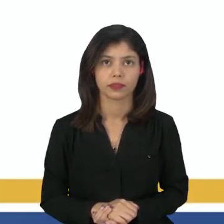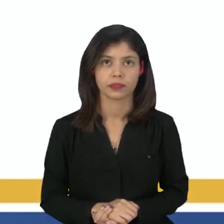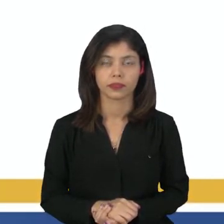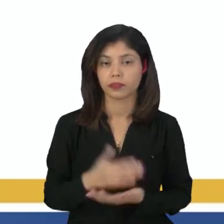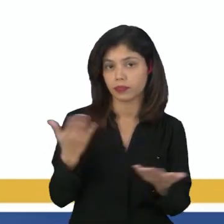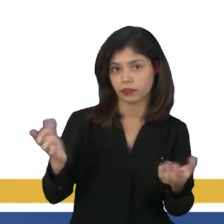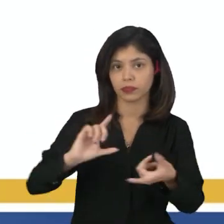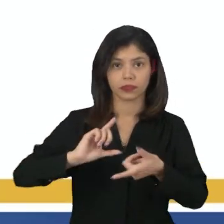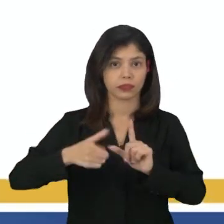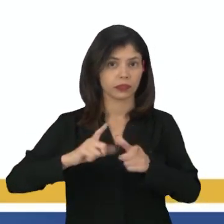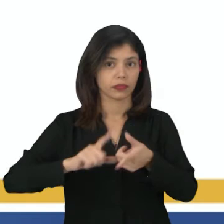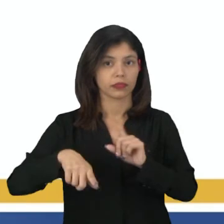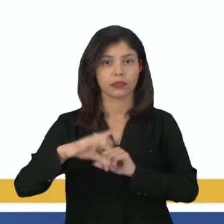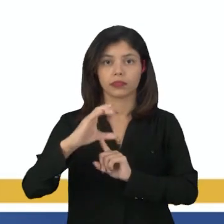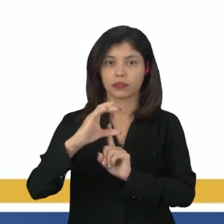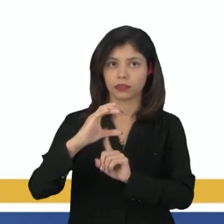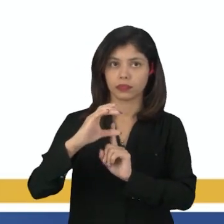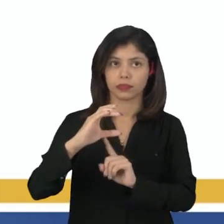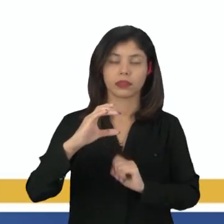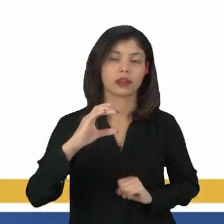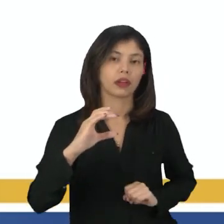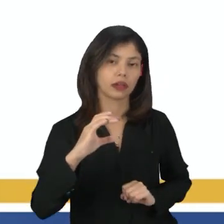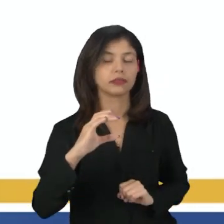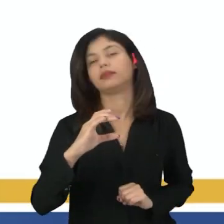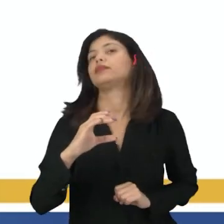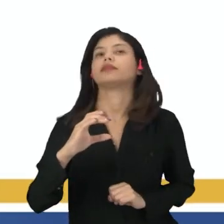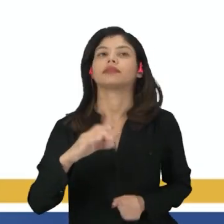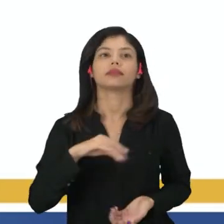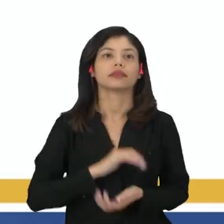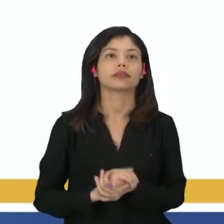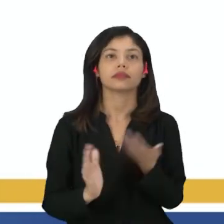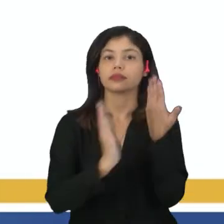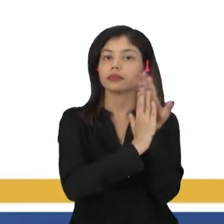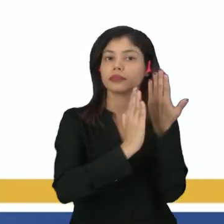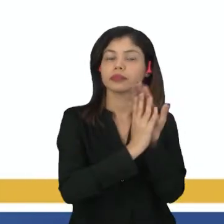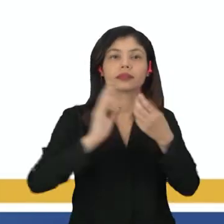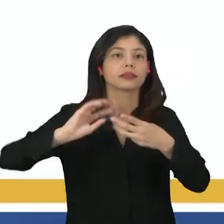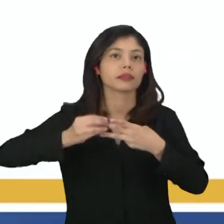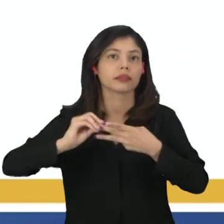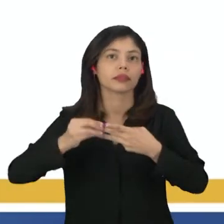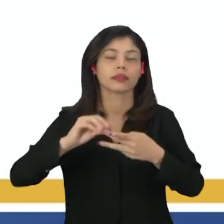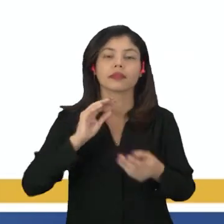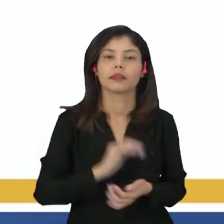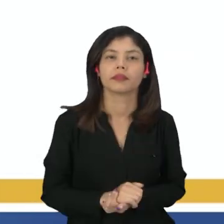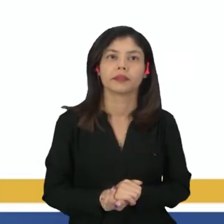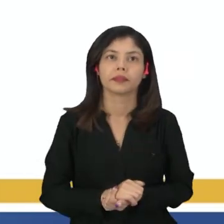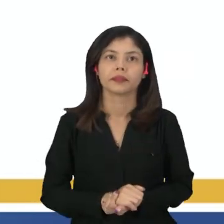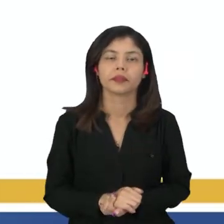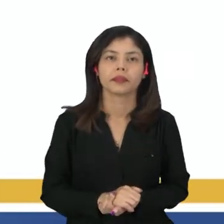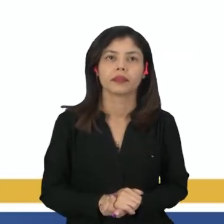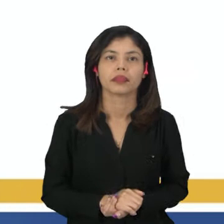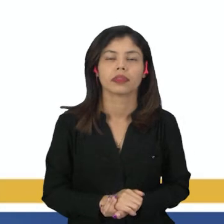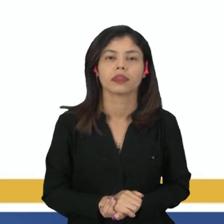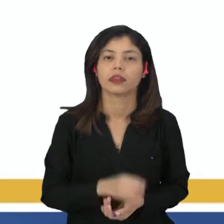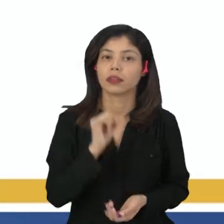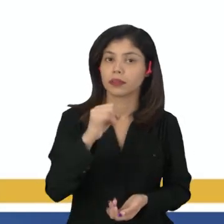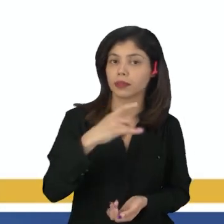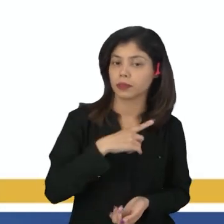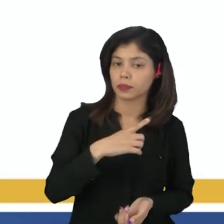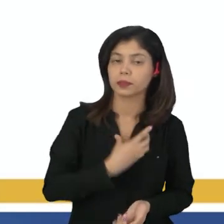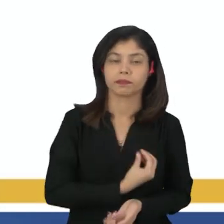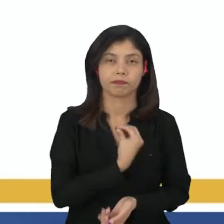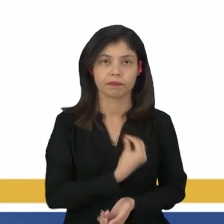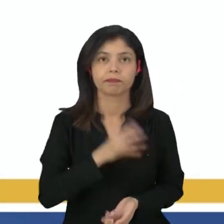Nesse caso, nós estamos nos referindo, gente, à parede celular, tá? A parede celular, se estivesse